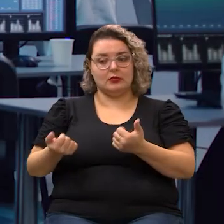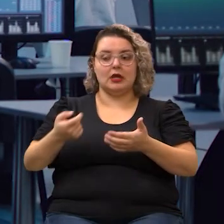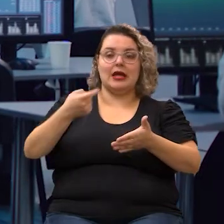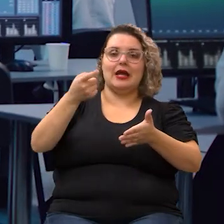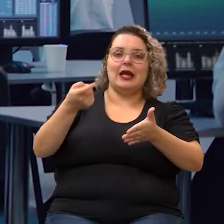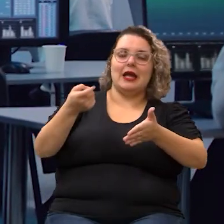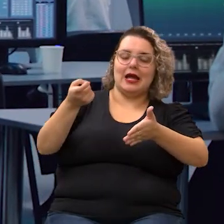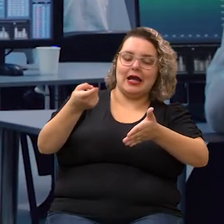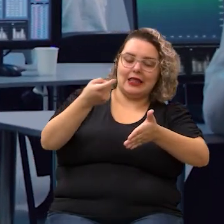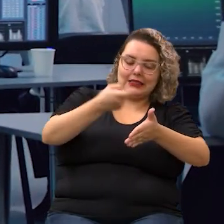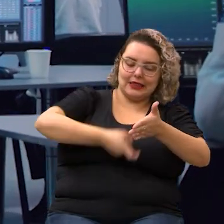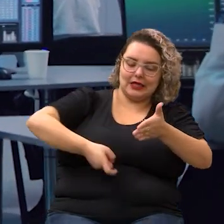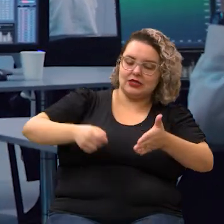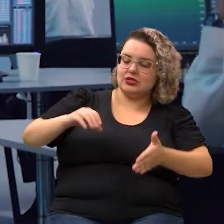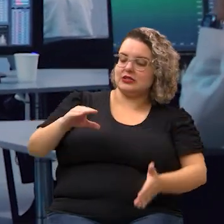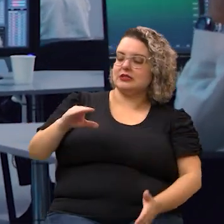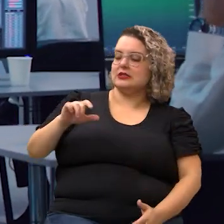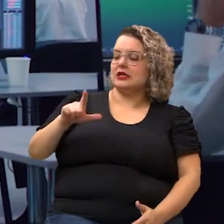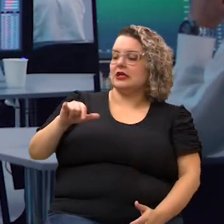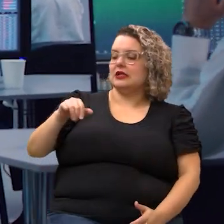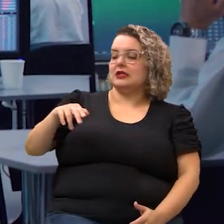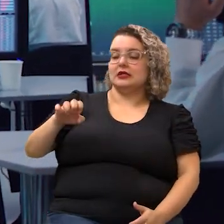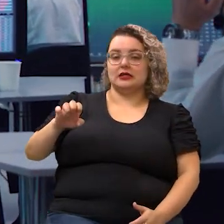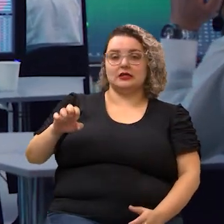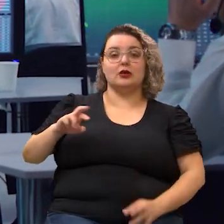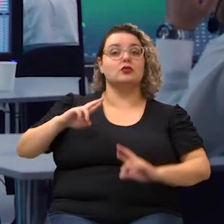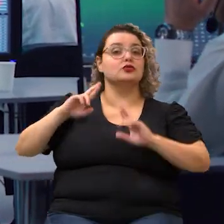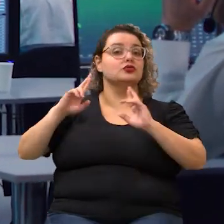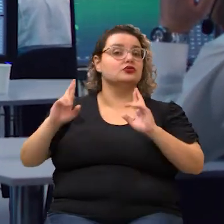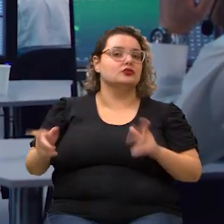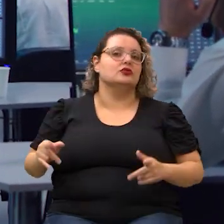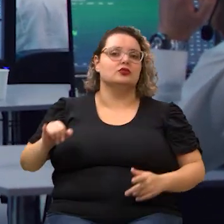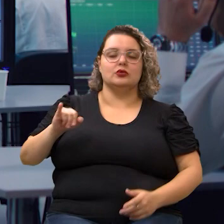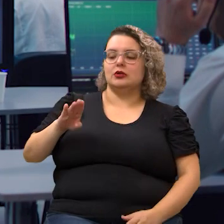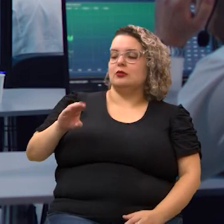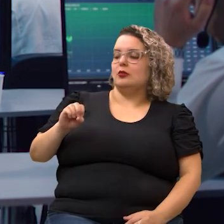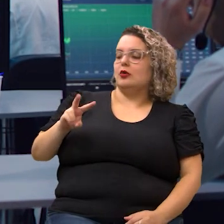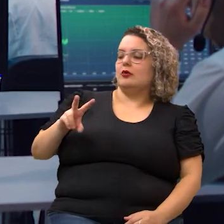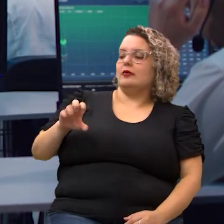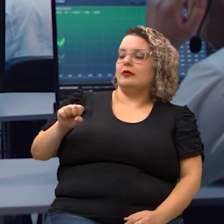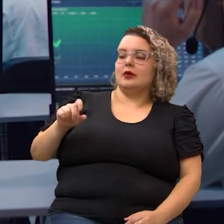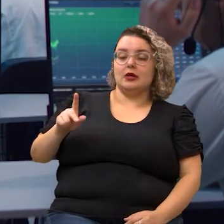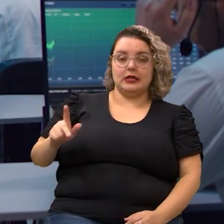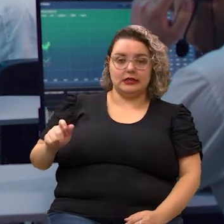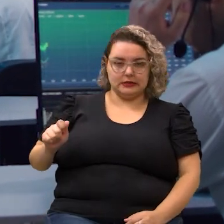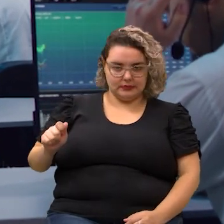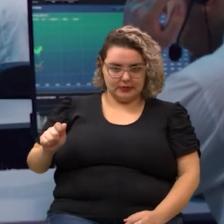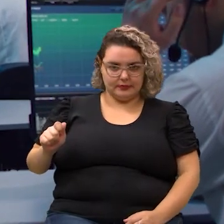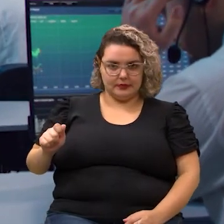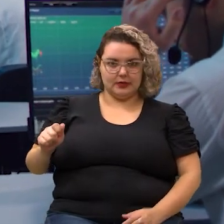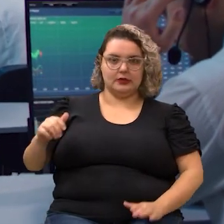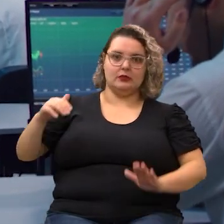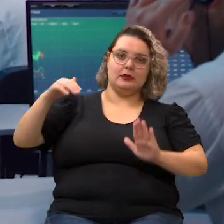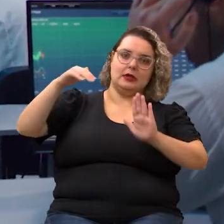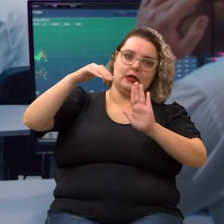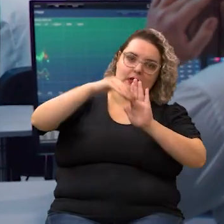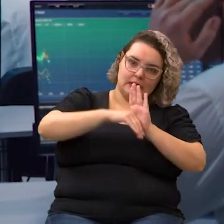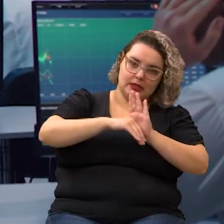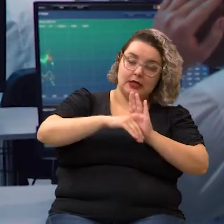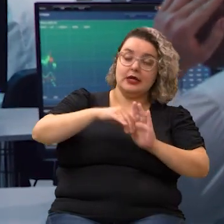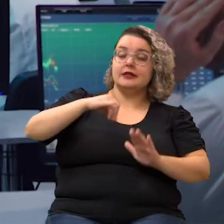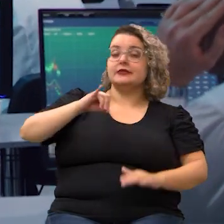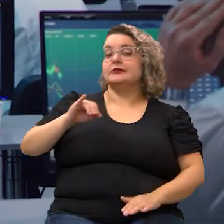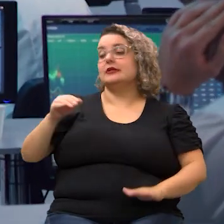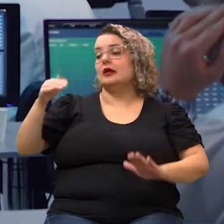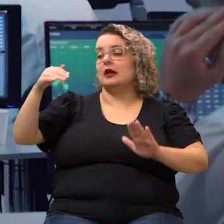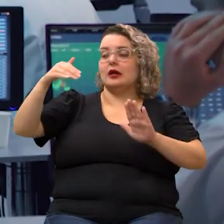a taxa Selic tende a andar ao contrário do índice Ibovespa. Então, ela tende a cair. Se